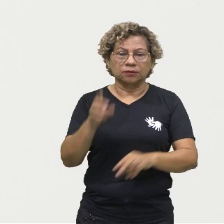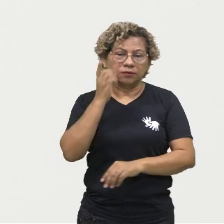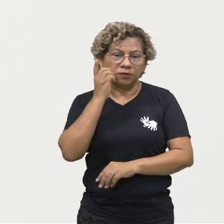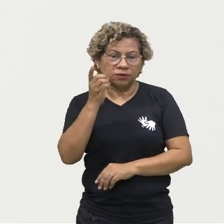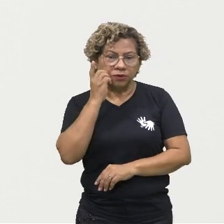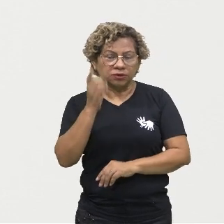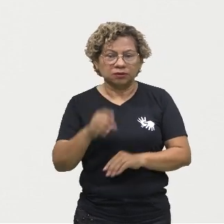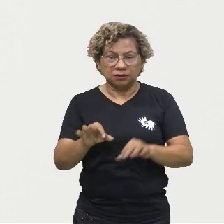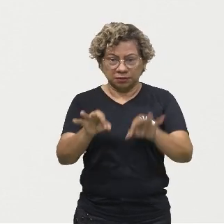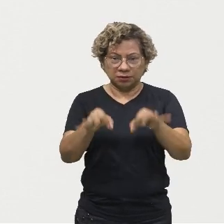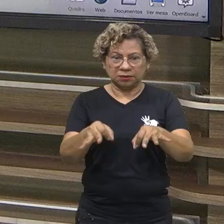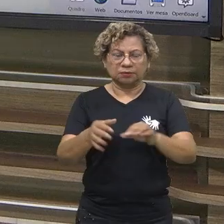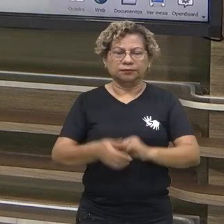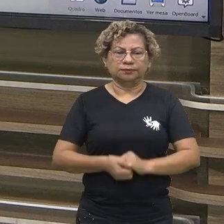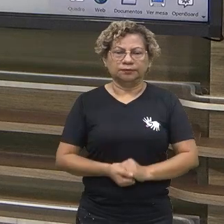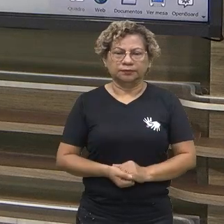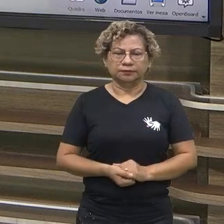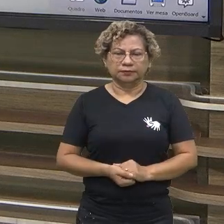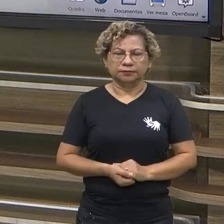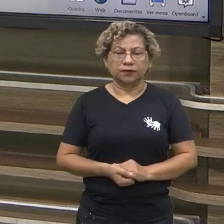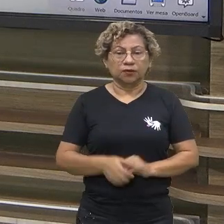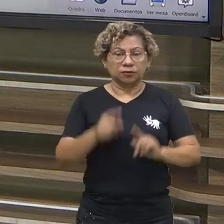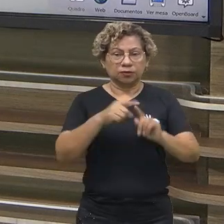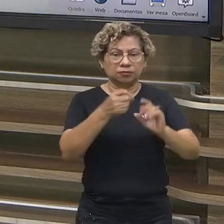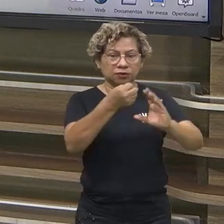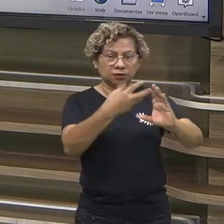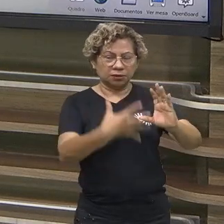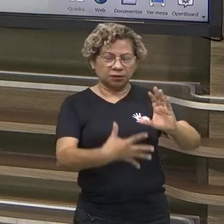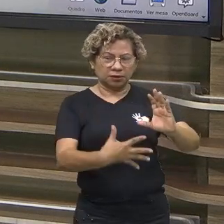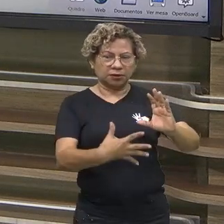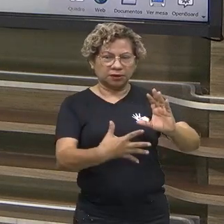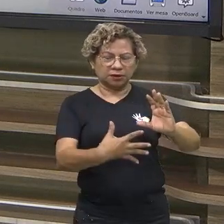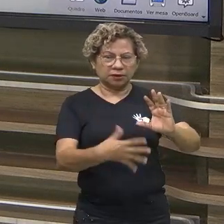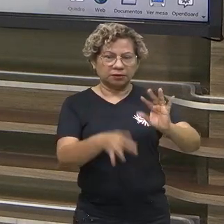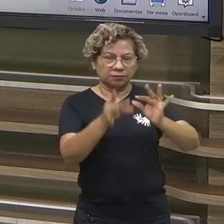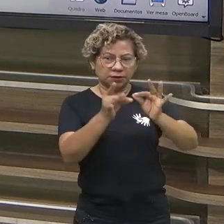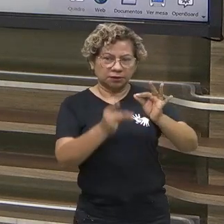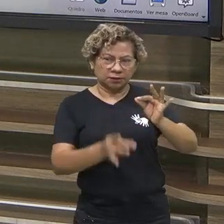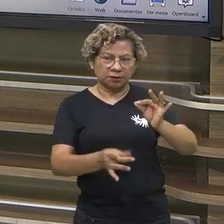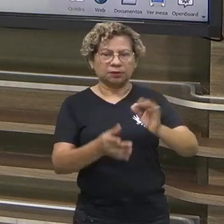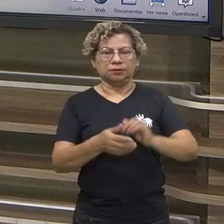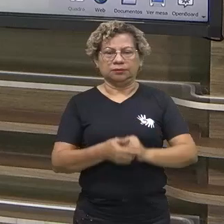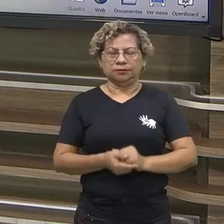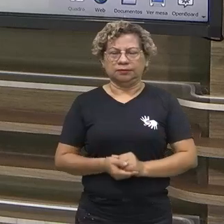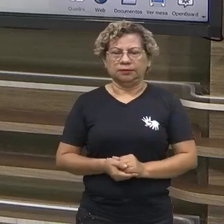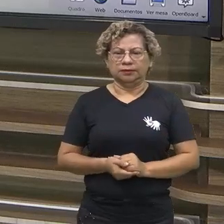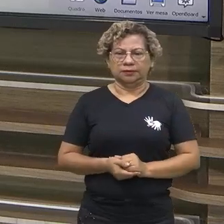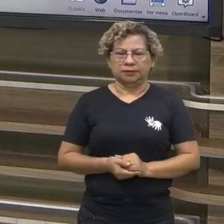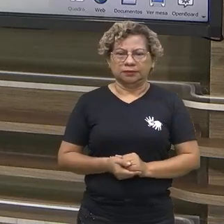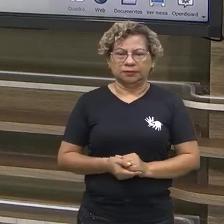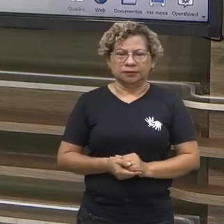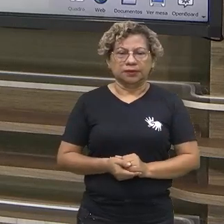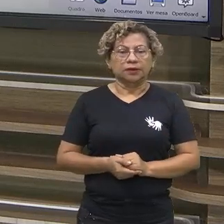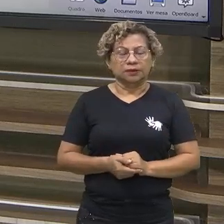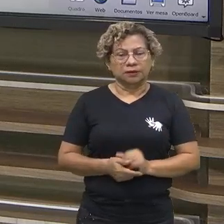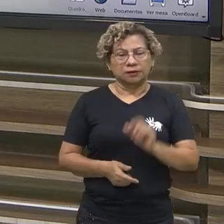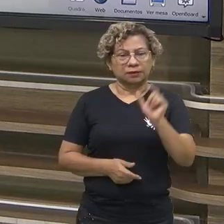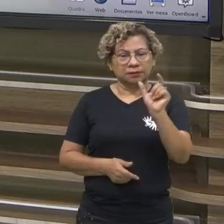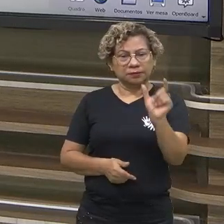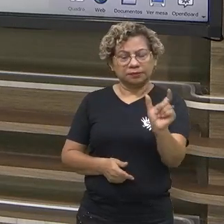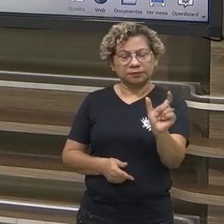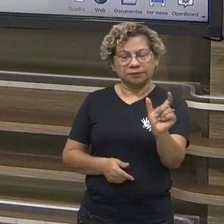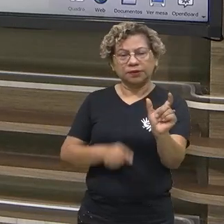realidade, certo? Olha só essas características que são muito fortes desse movimento. A decomposição em